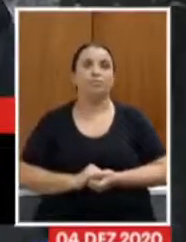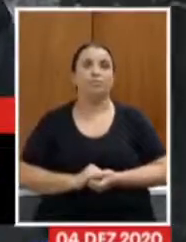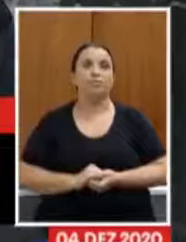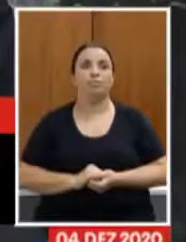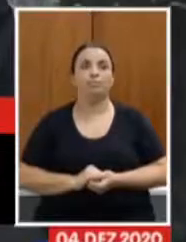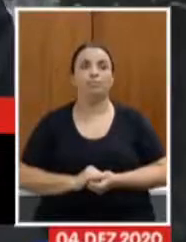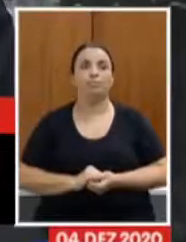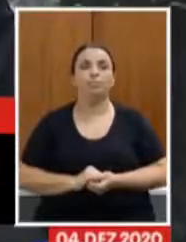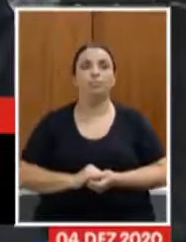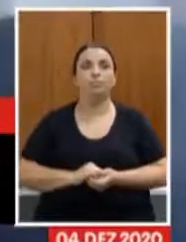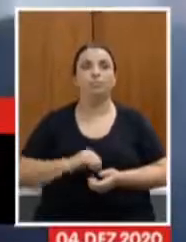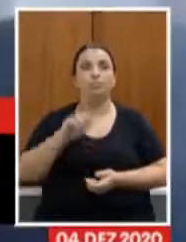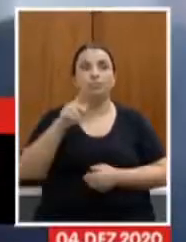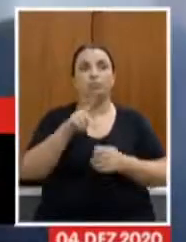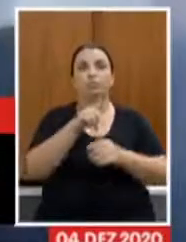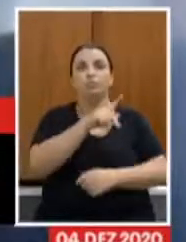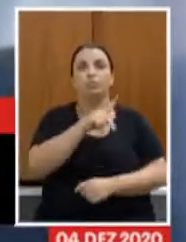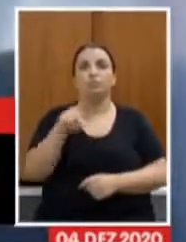Senhor